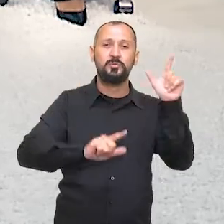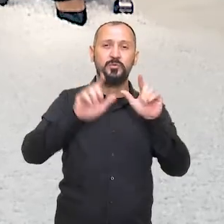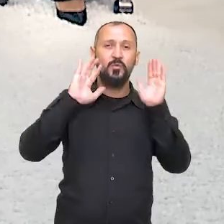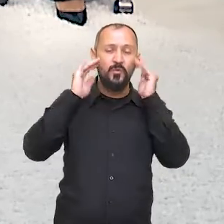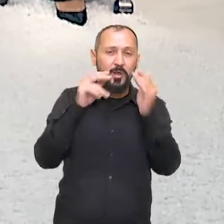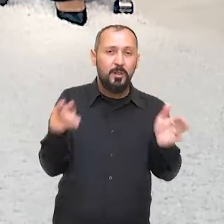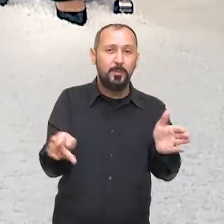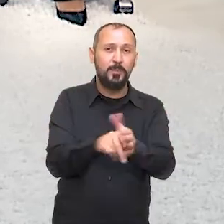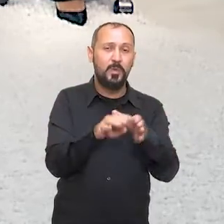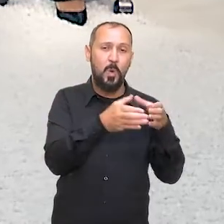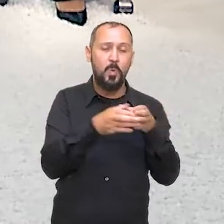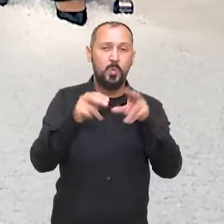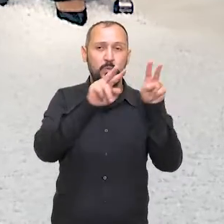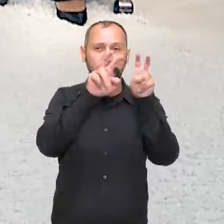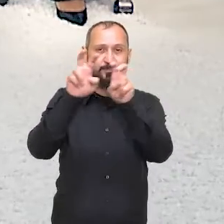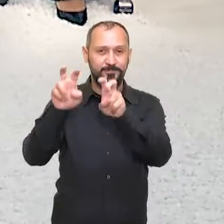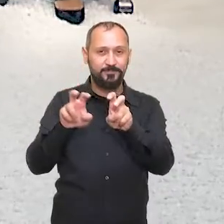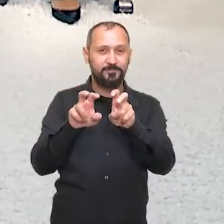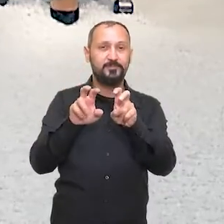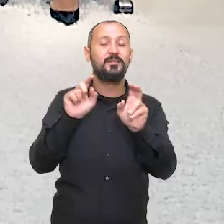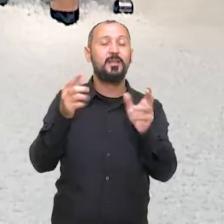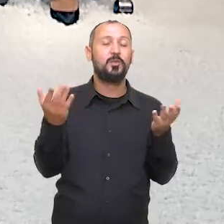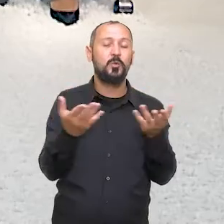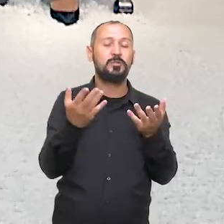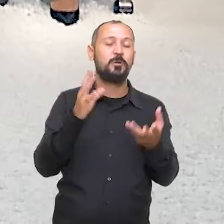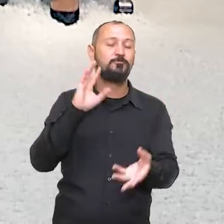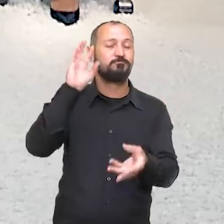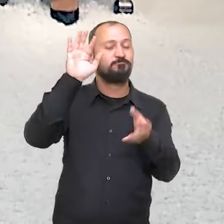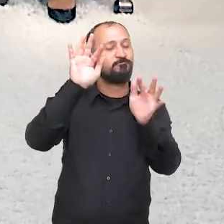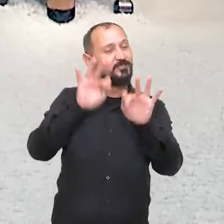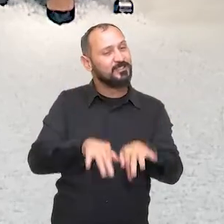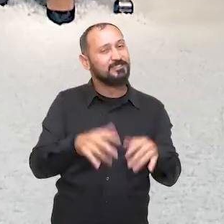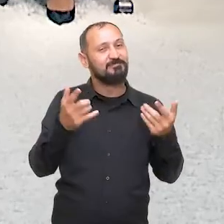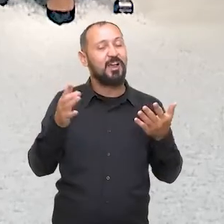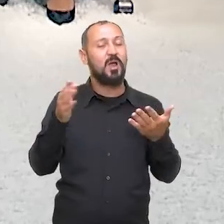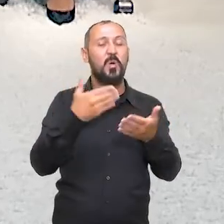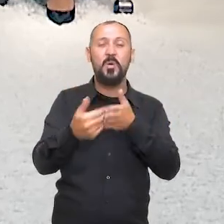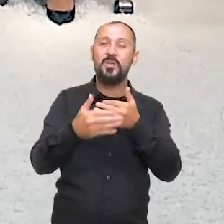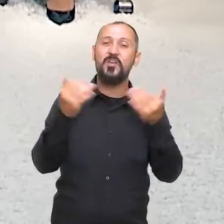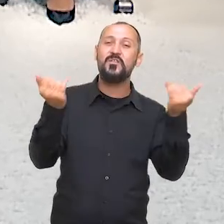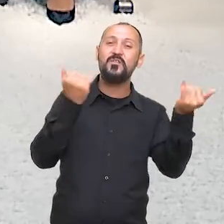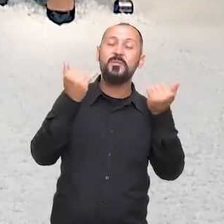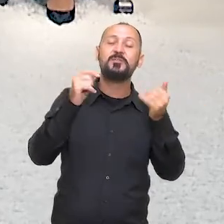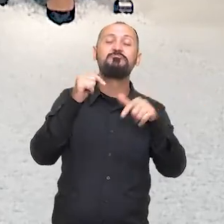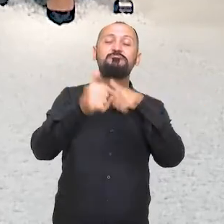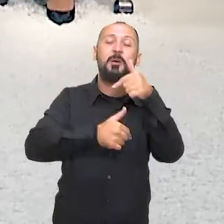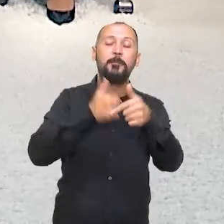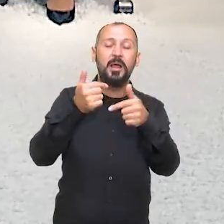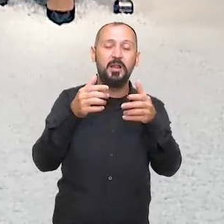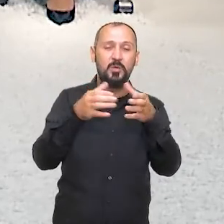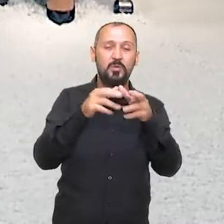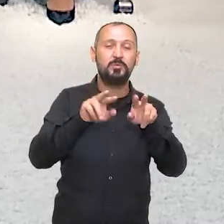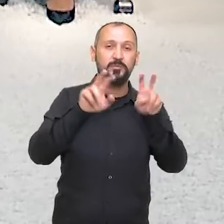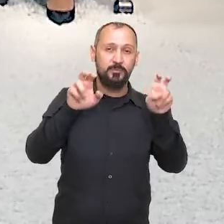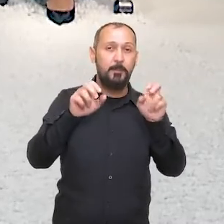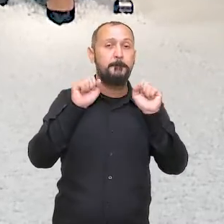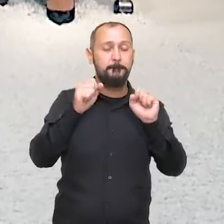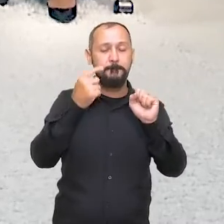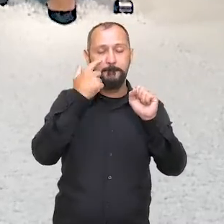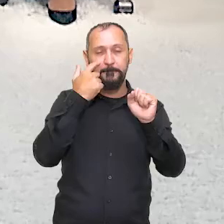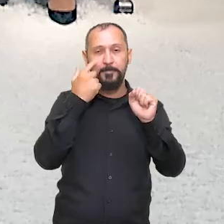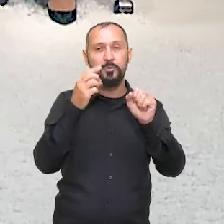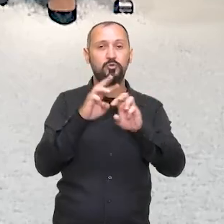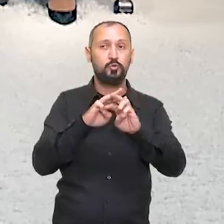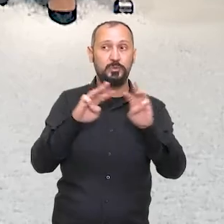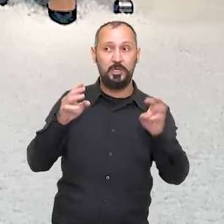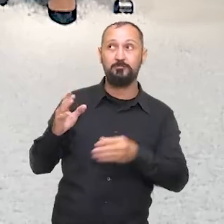foi dedicado às comissões e nós ficamos por aqui. Para mais informações sobre as ações da OAB, você pode